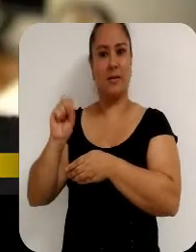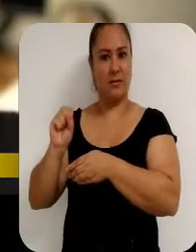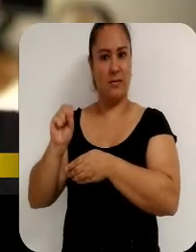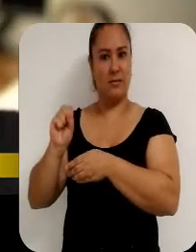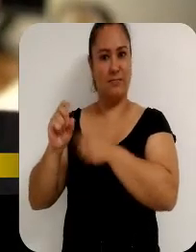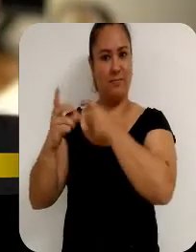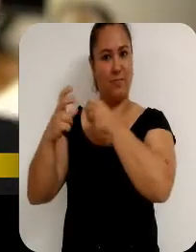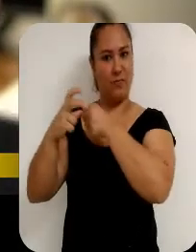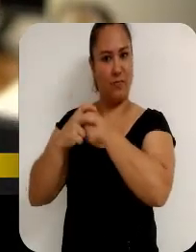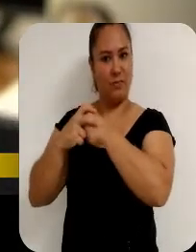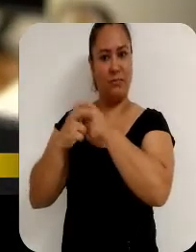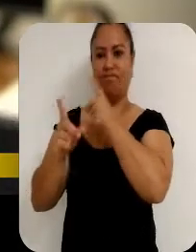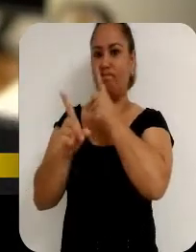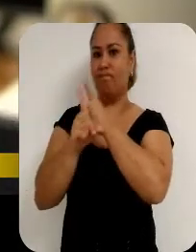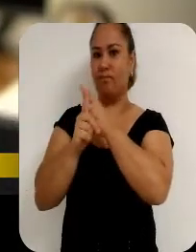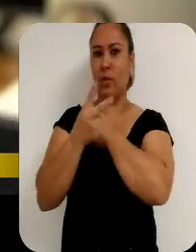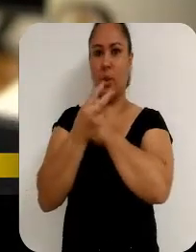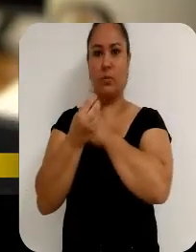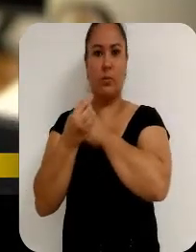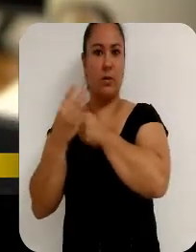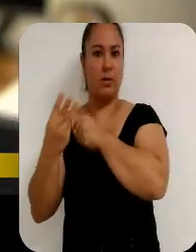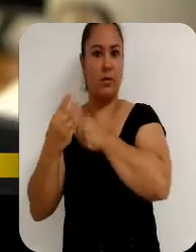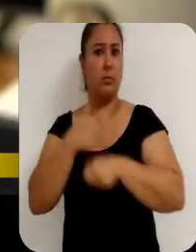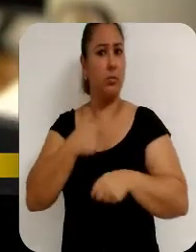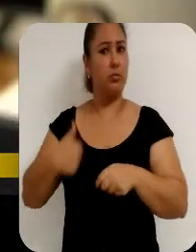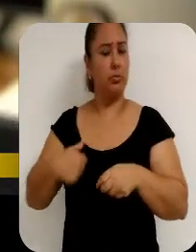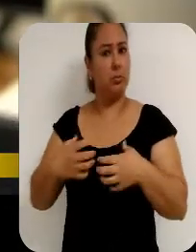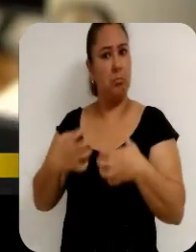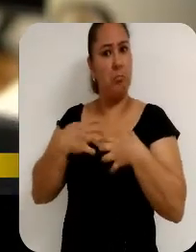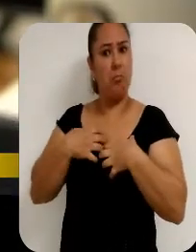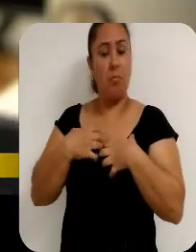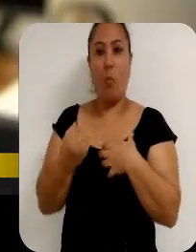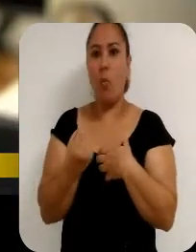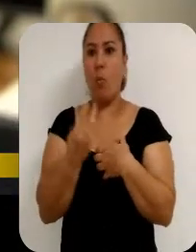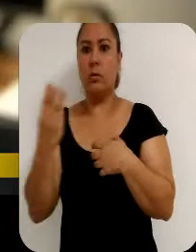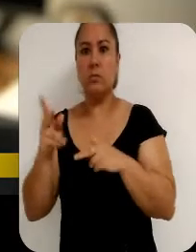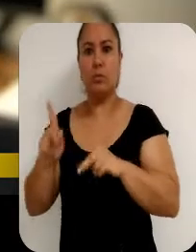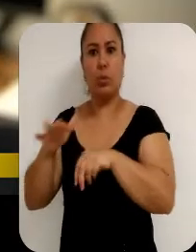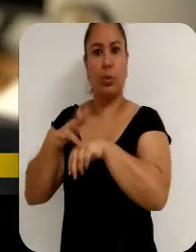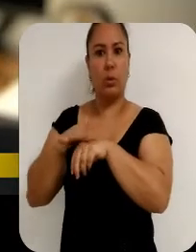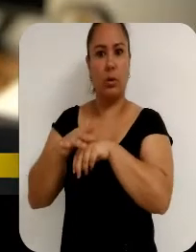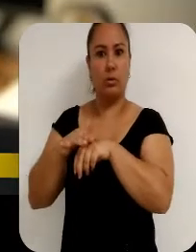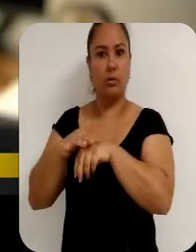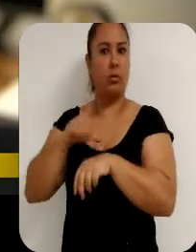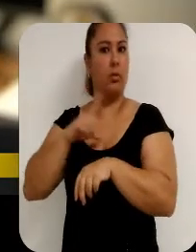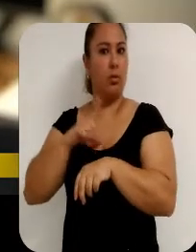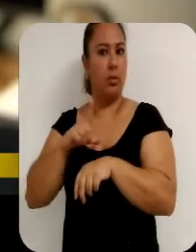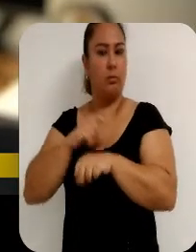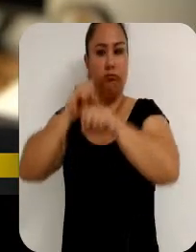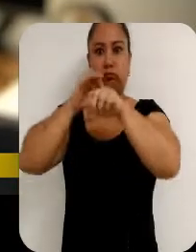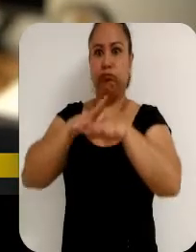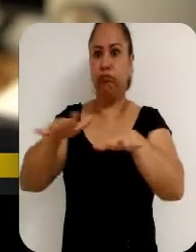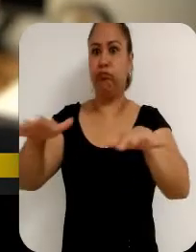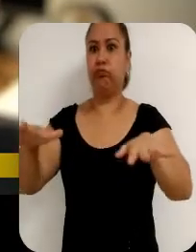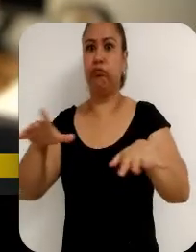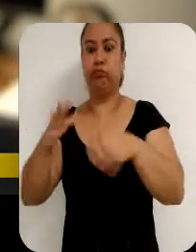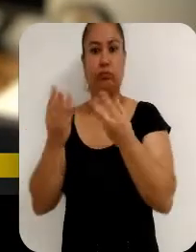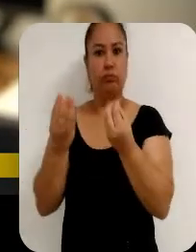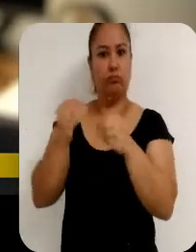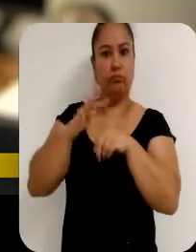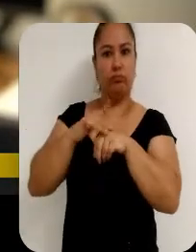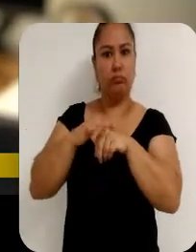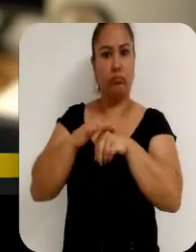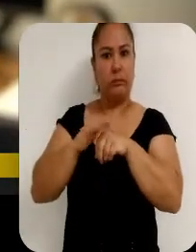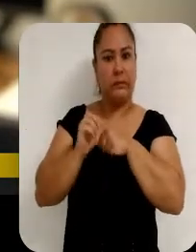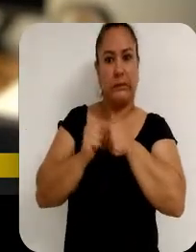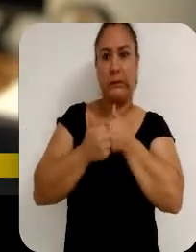a China ficou impressionada com o número de casos que eles tiveram, com a pandemia que aquilo poderia ser, e correu atrás para estudar esses vírus e ver